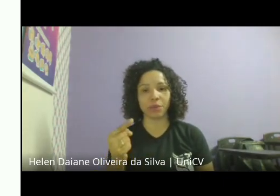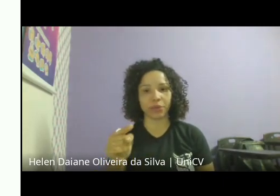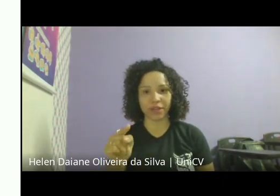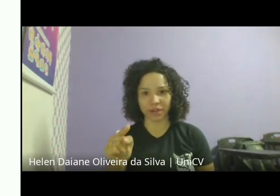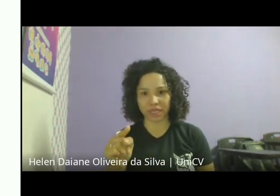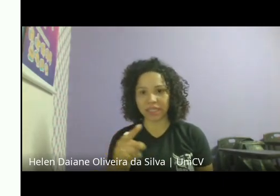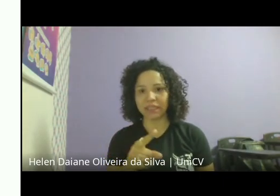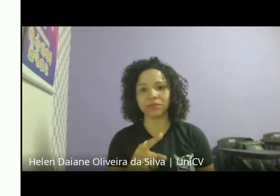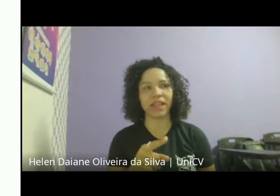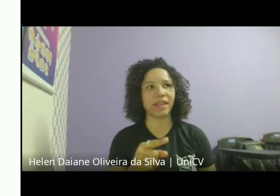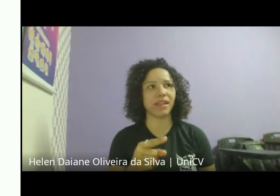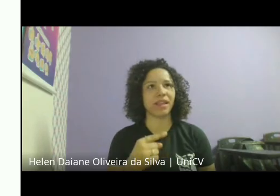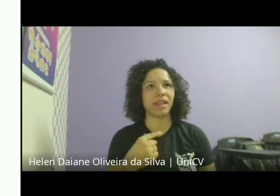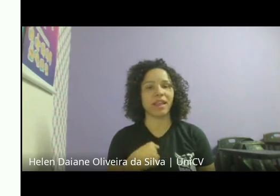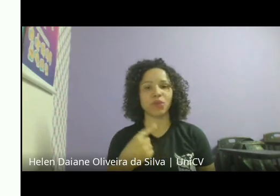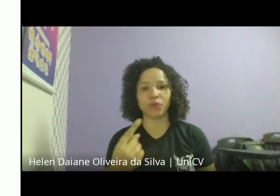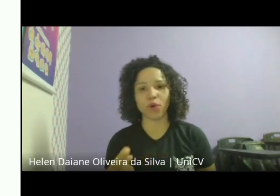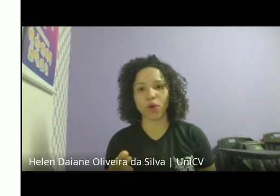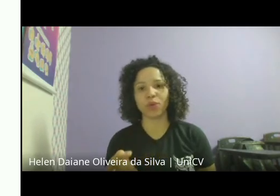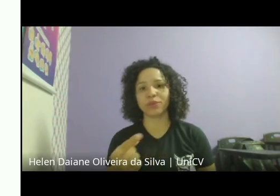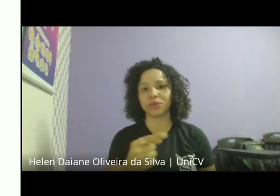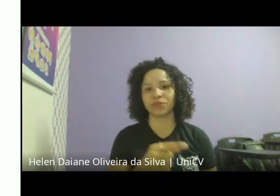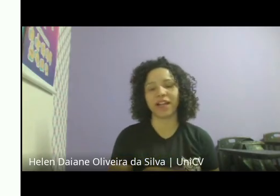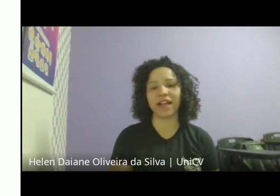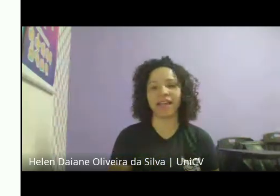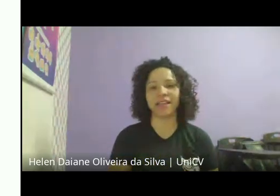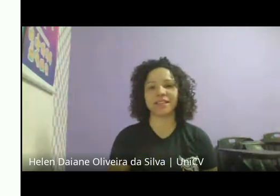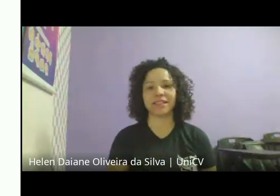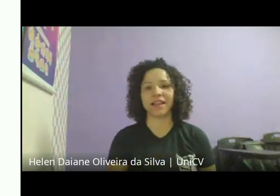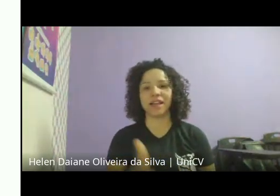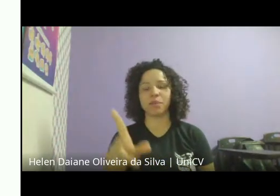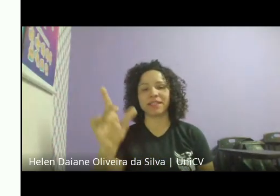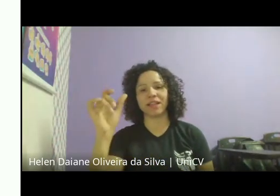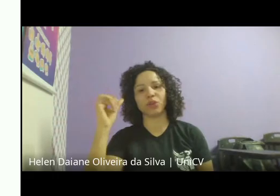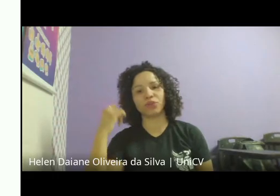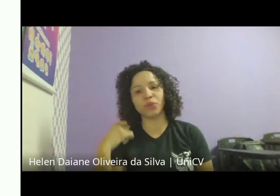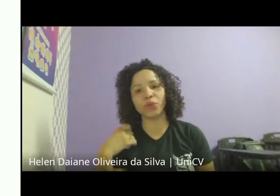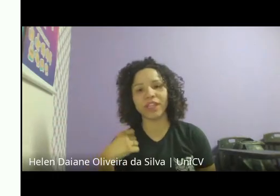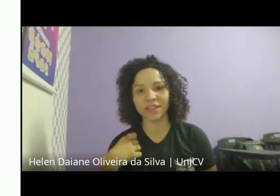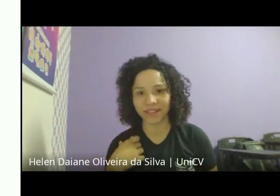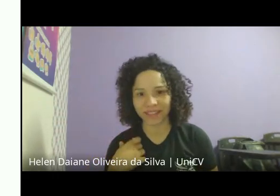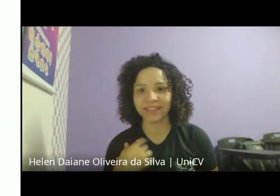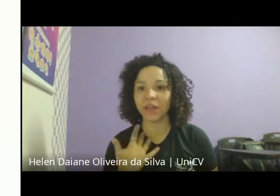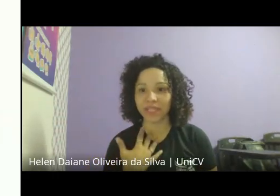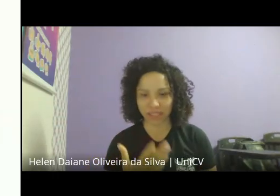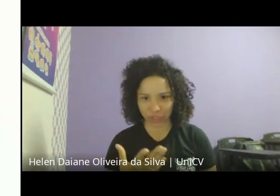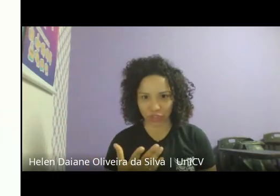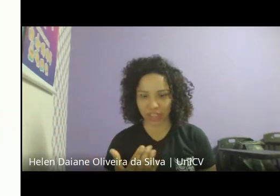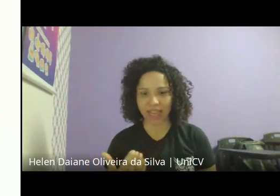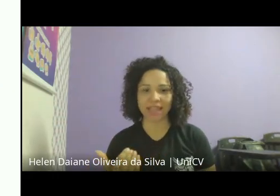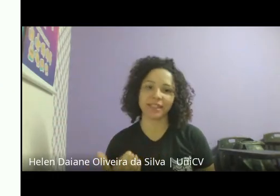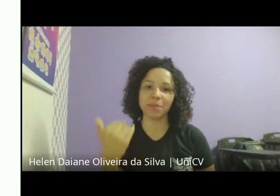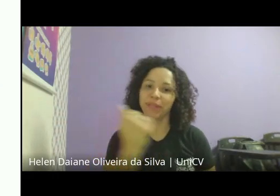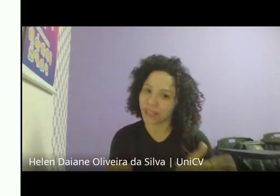o verbo ir não tem eu vou, tu vais, aí ano passado eu fui. Não